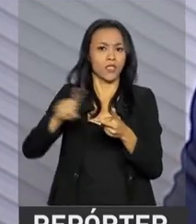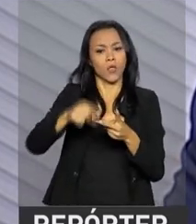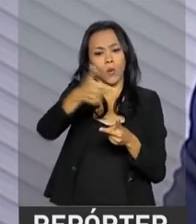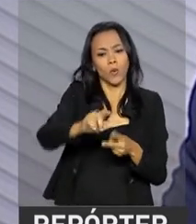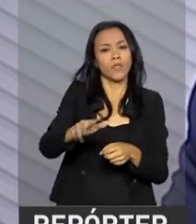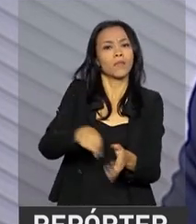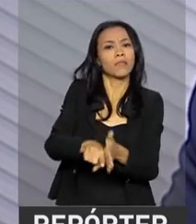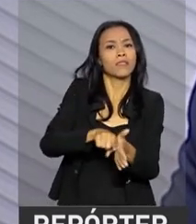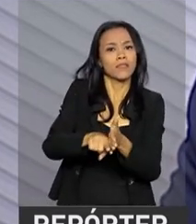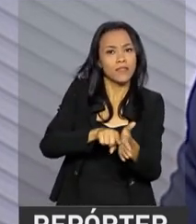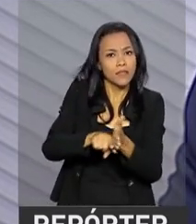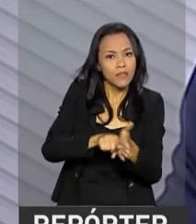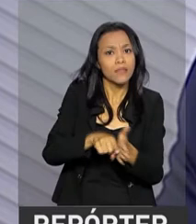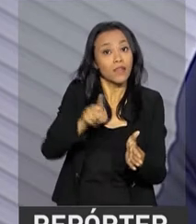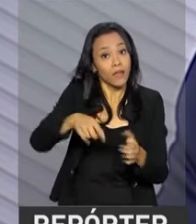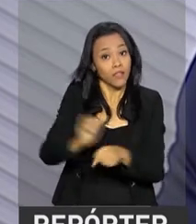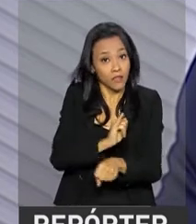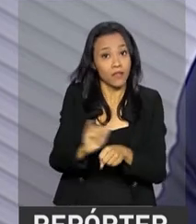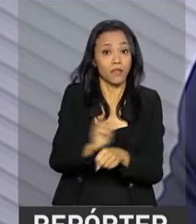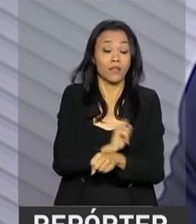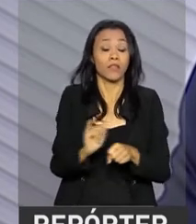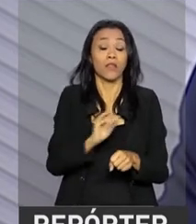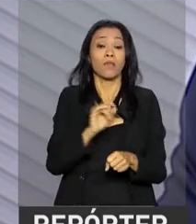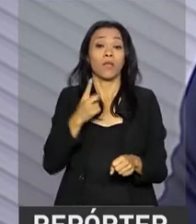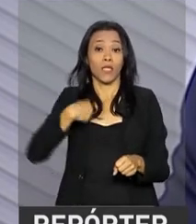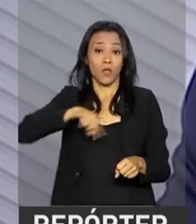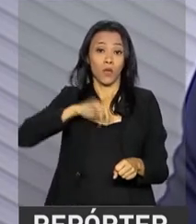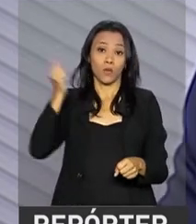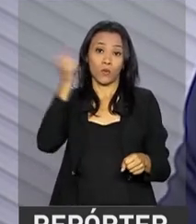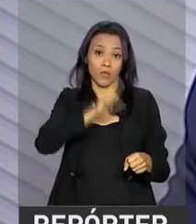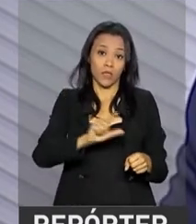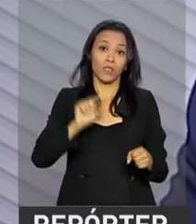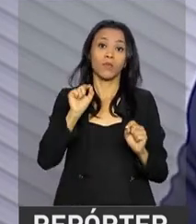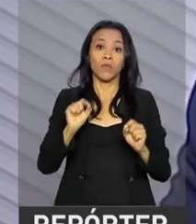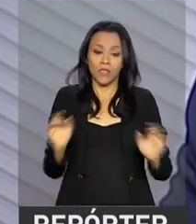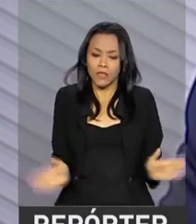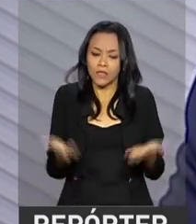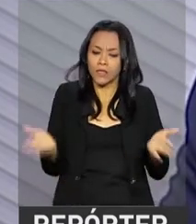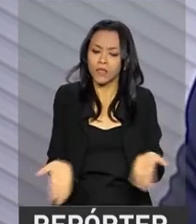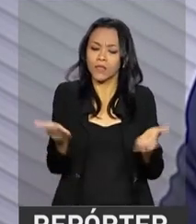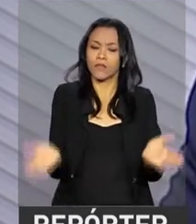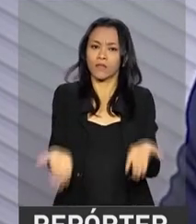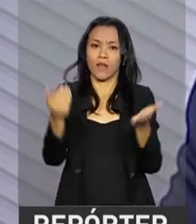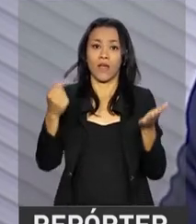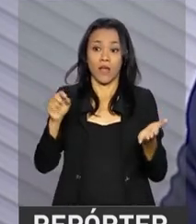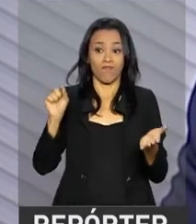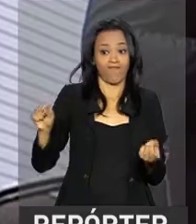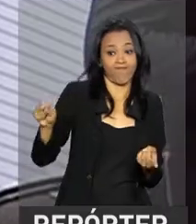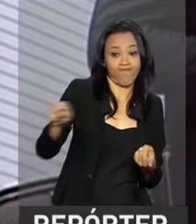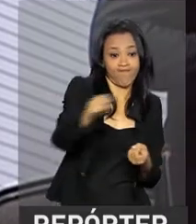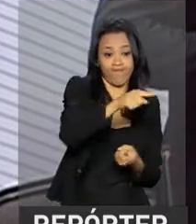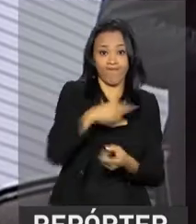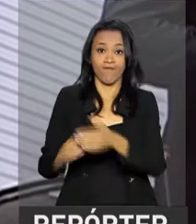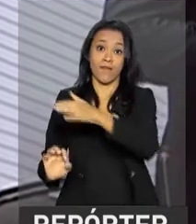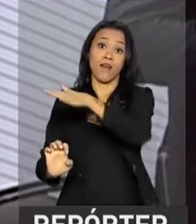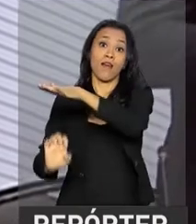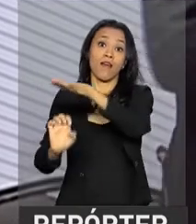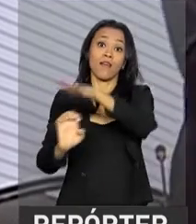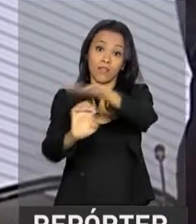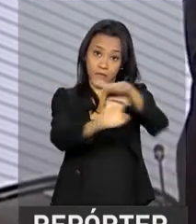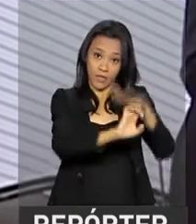pesquisa para que eles possam nos incentivar as empresas também foram